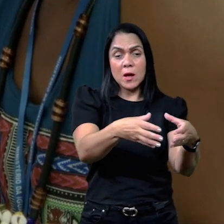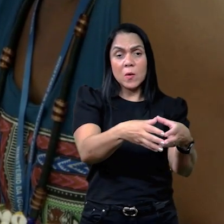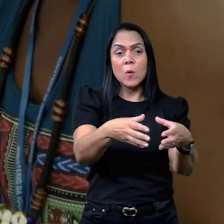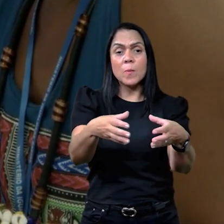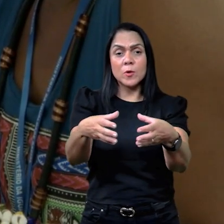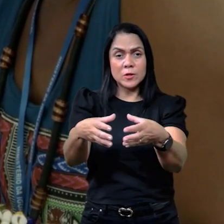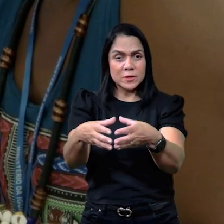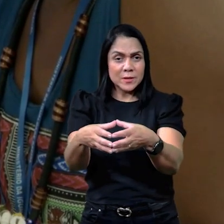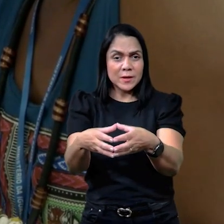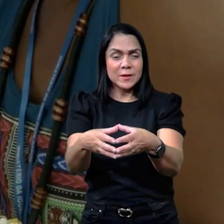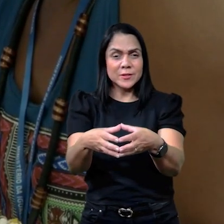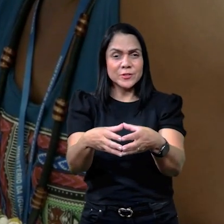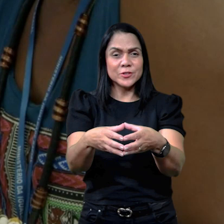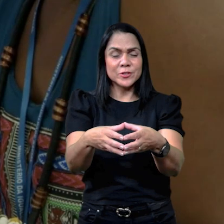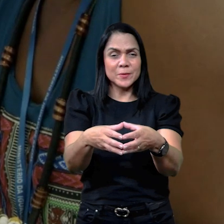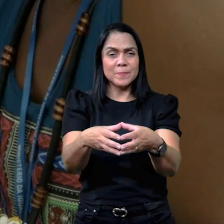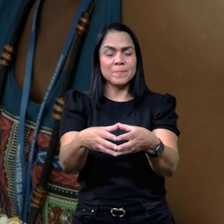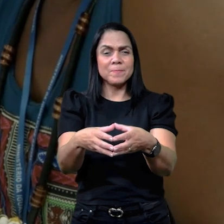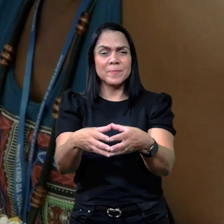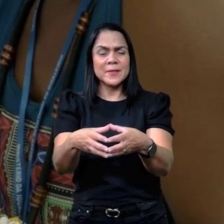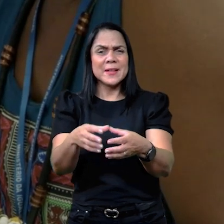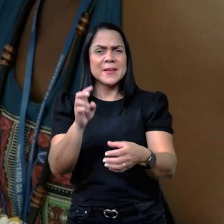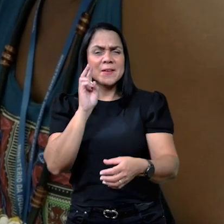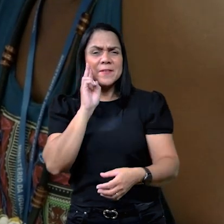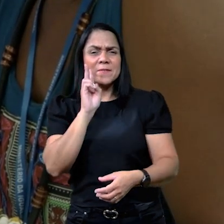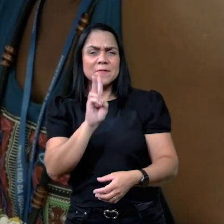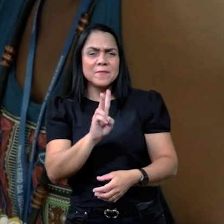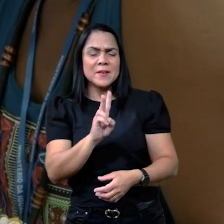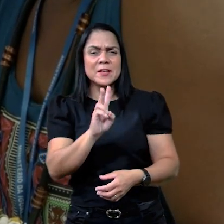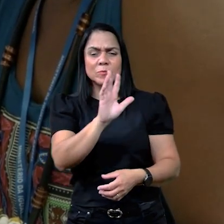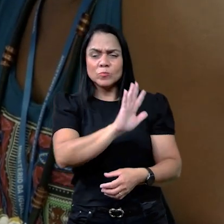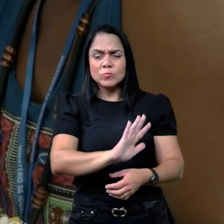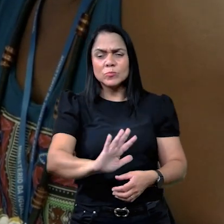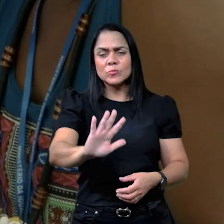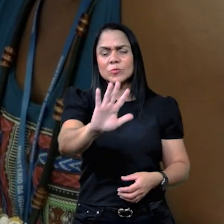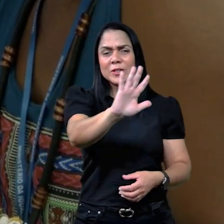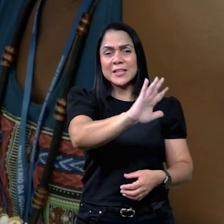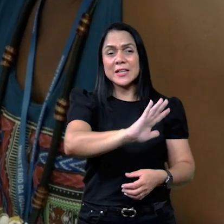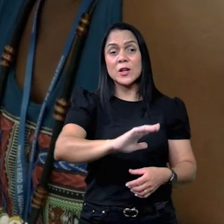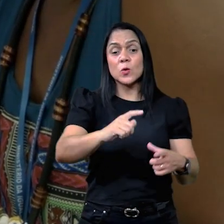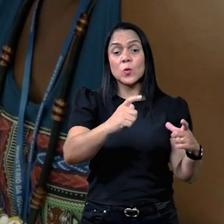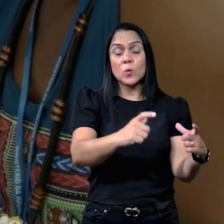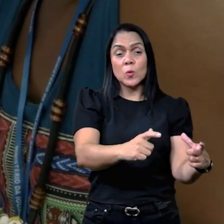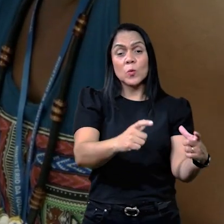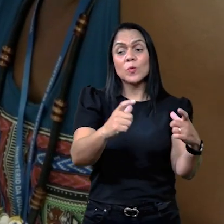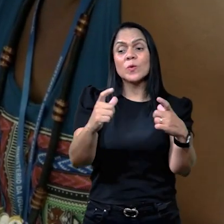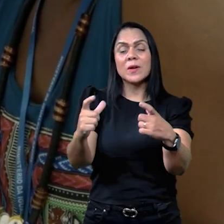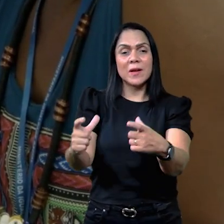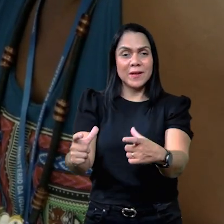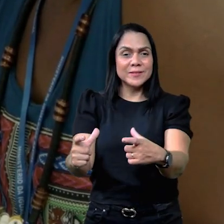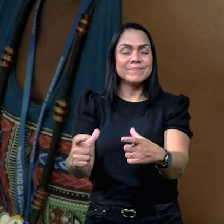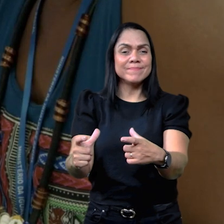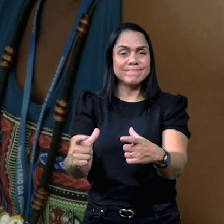as comunidades, vem possíveis sítios que contenham, né, aquele território.